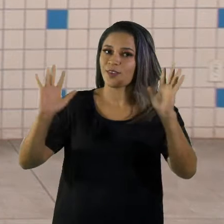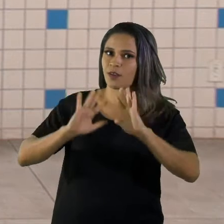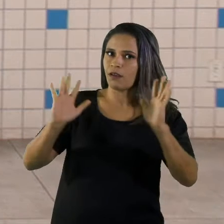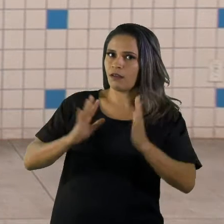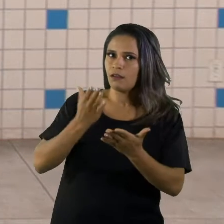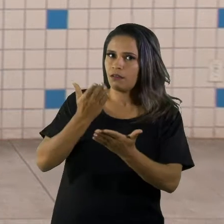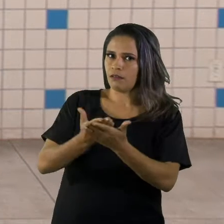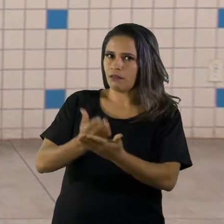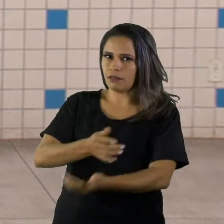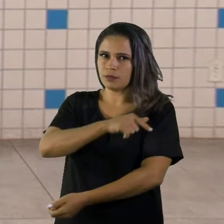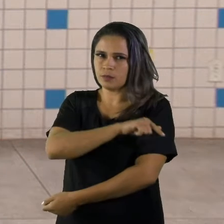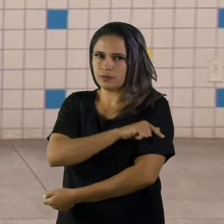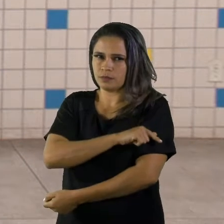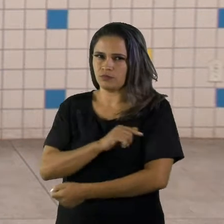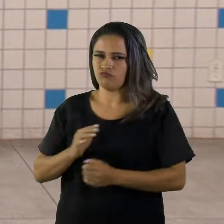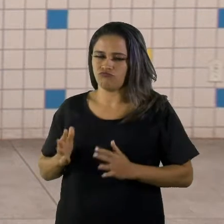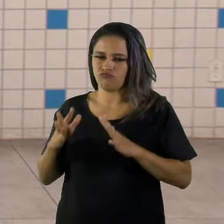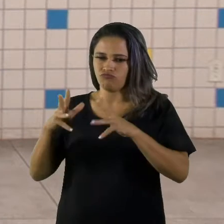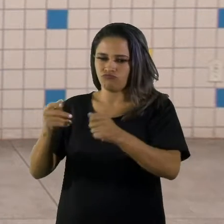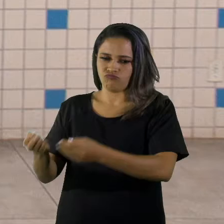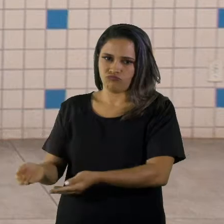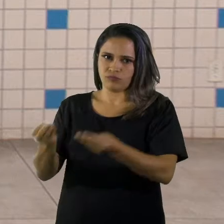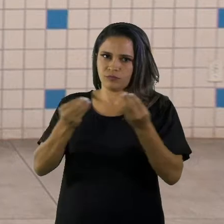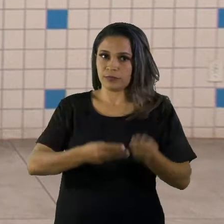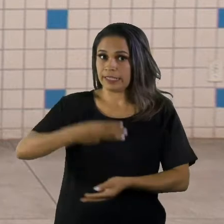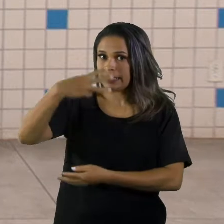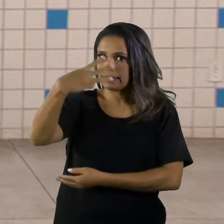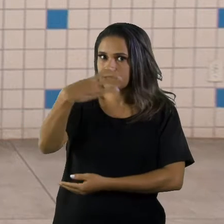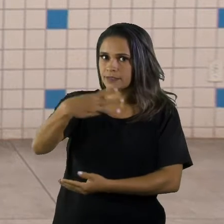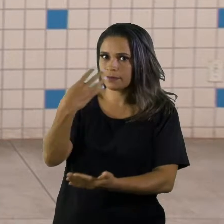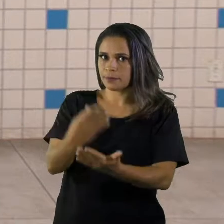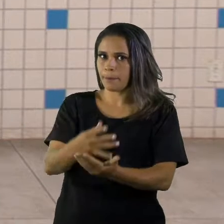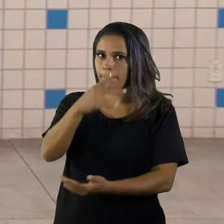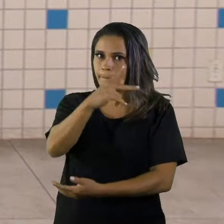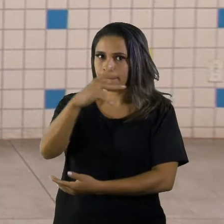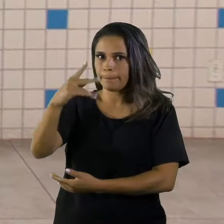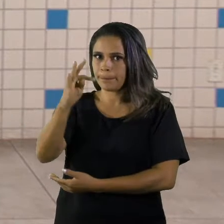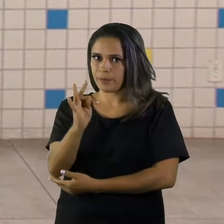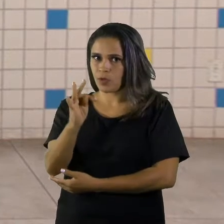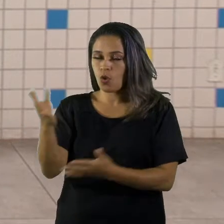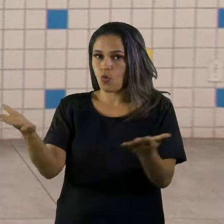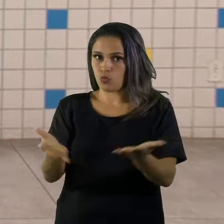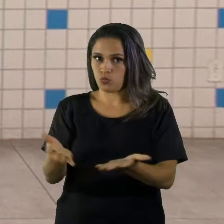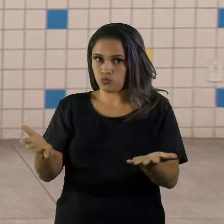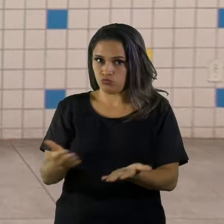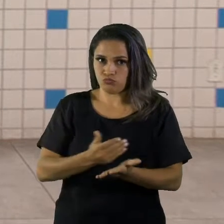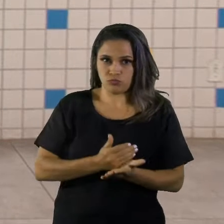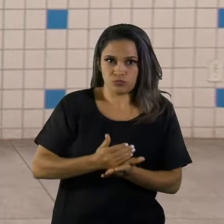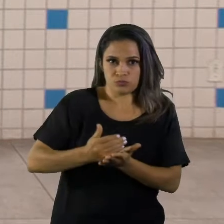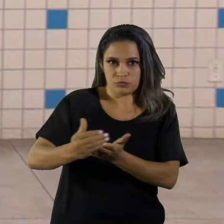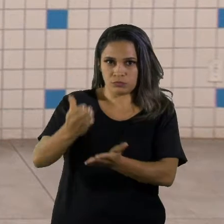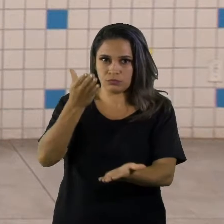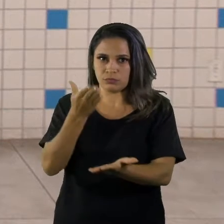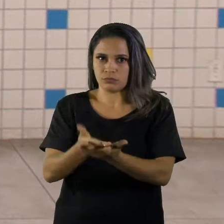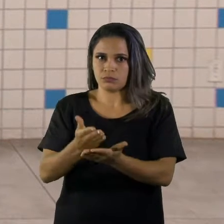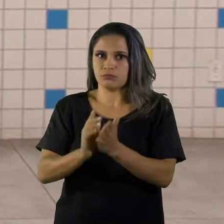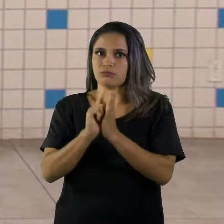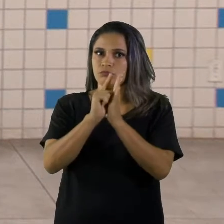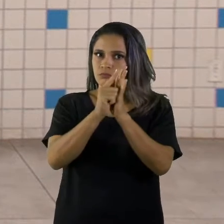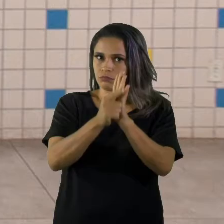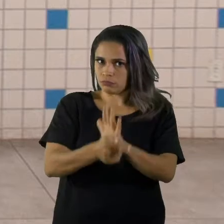estudantes do 7º ano, sejam todos bem-vindos à nossa terceira aula de PPT. Hoje nós vamos continuar estudando sobre o